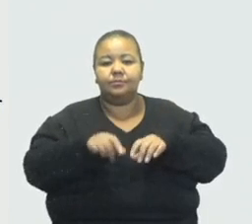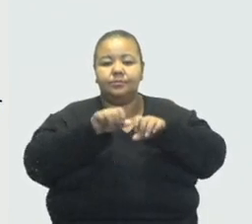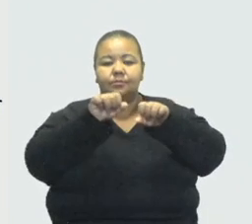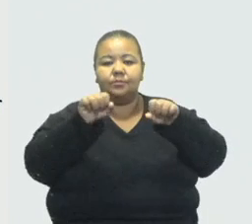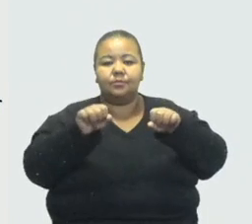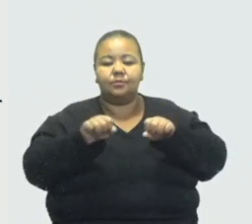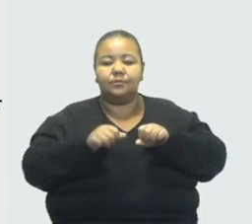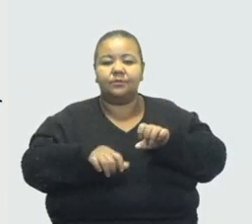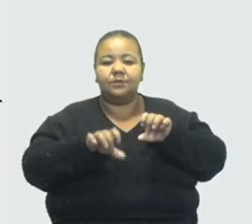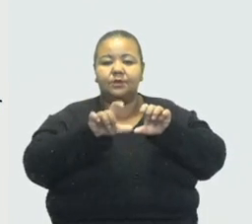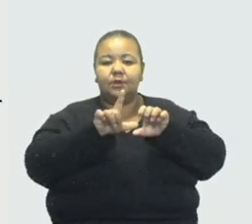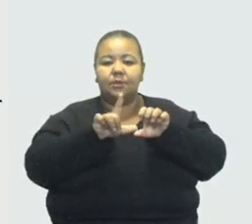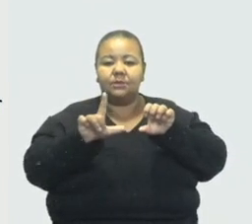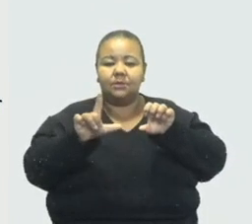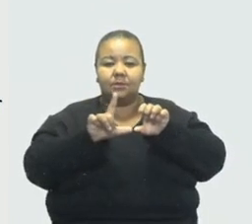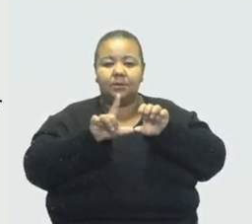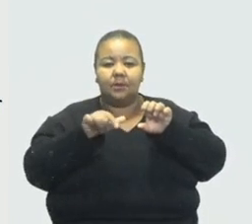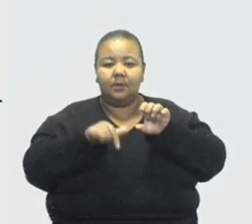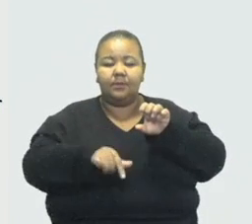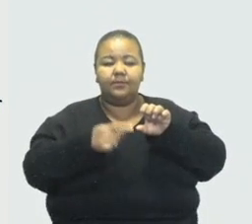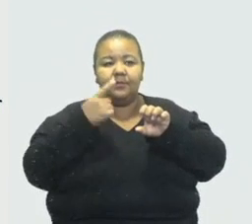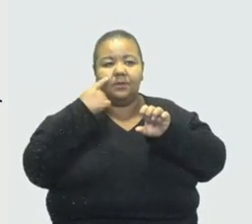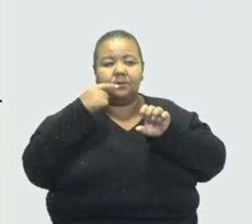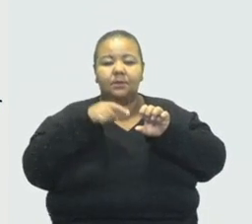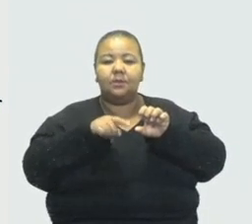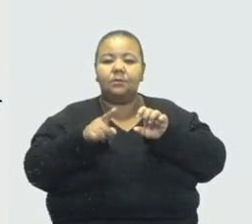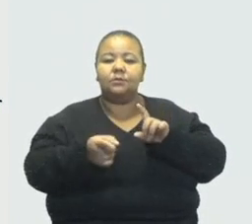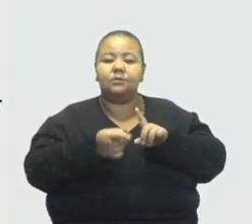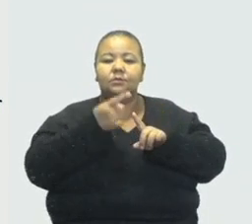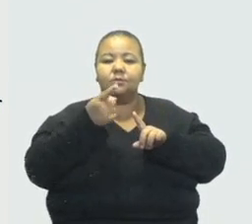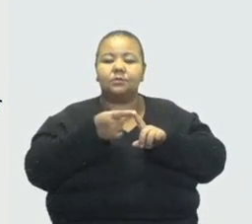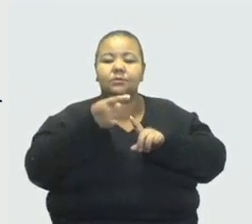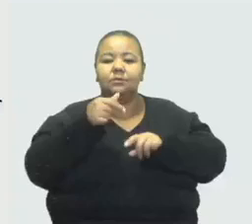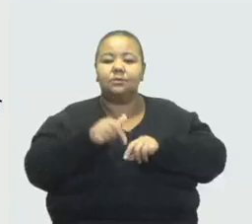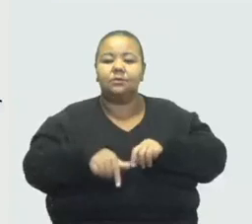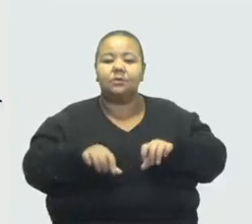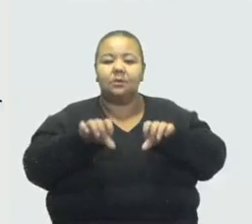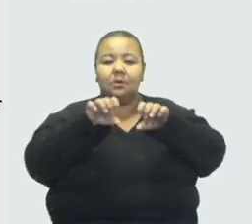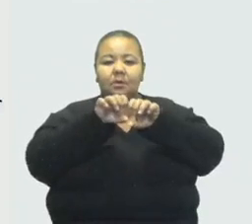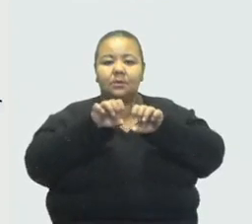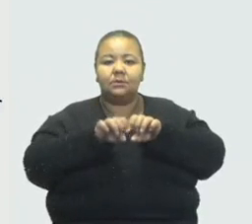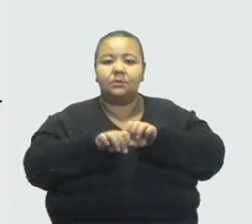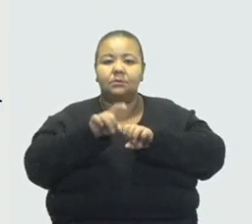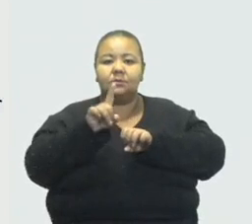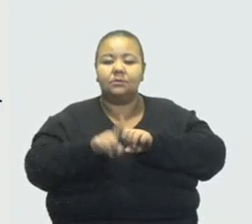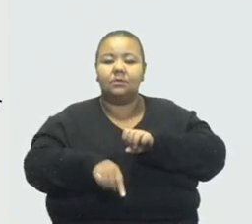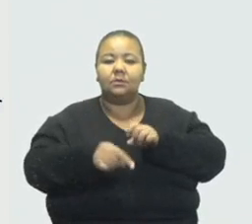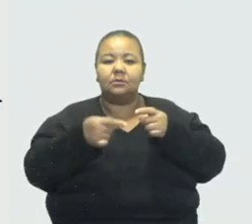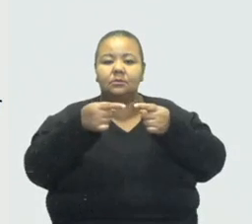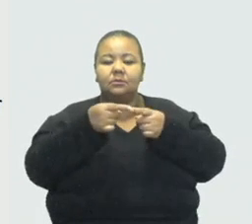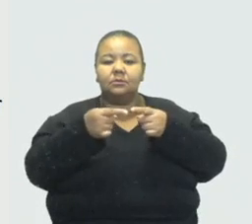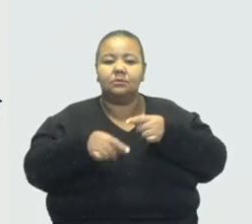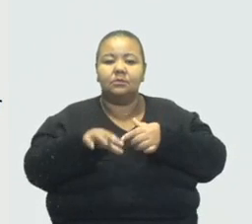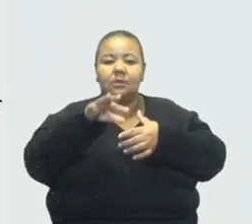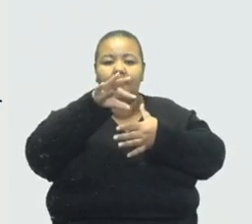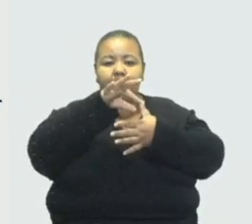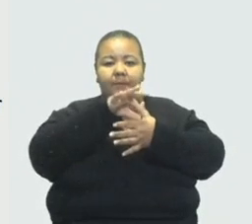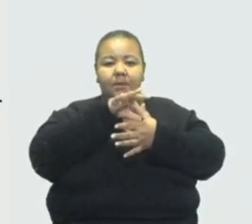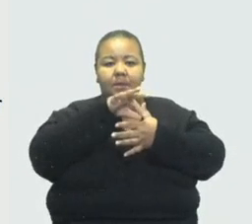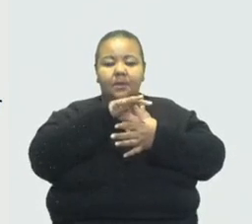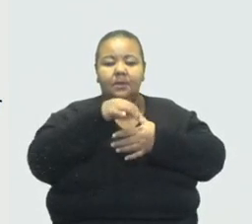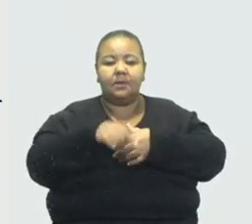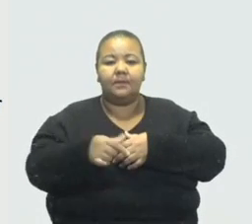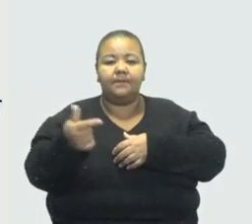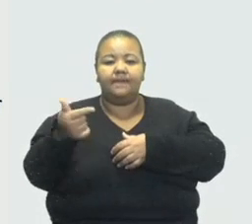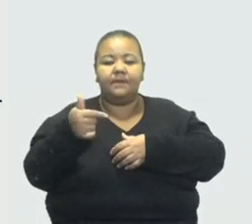equações lineares. Nós pegamos aqui, na nossa primeira equação, ela vai ser referente à proteína, a